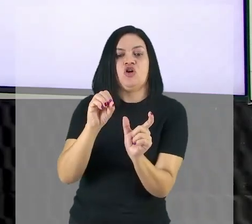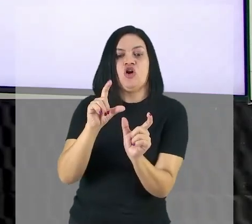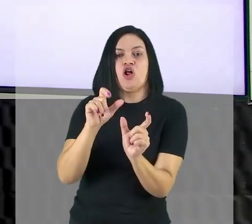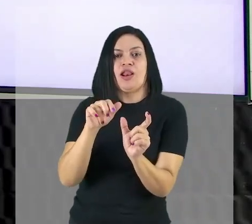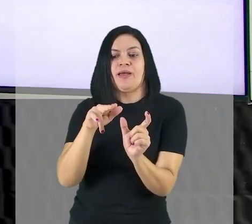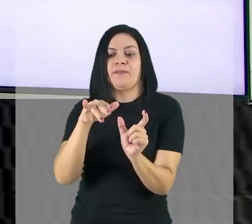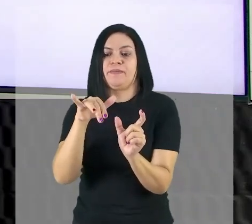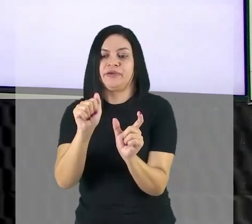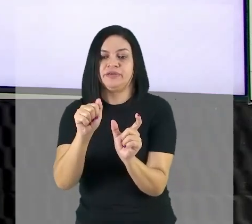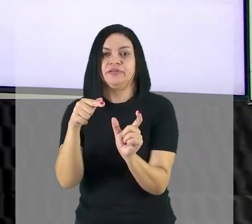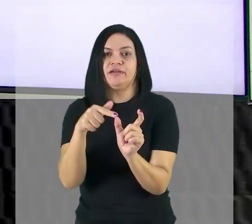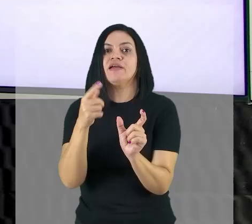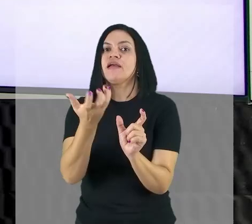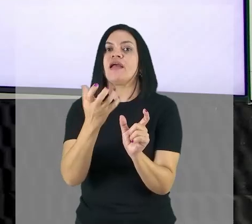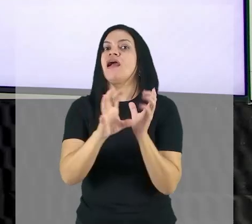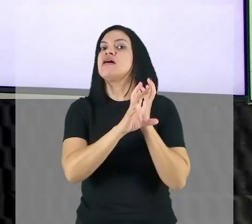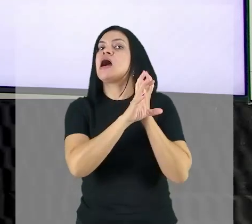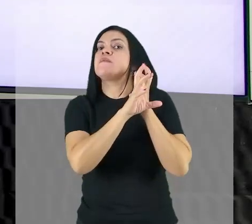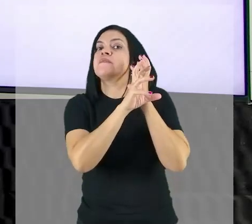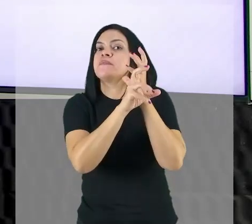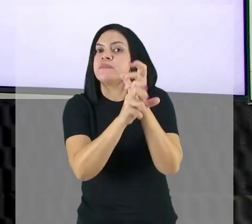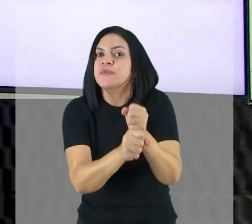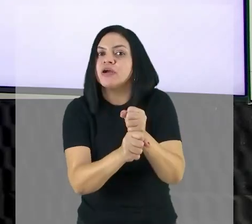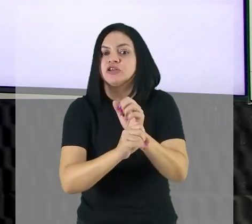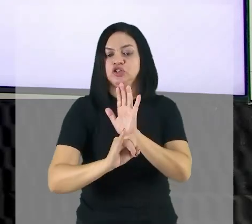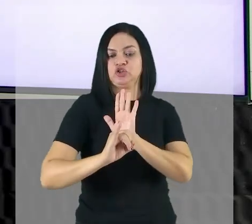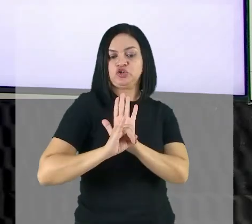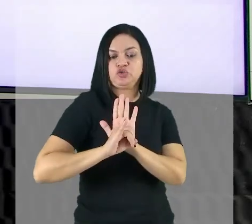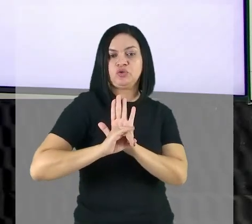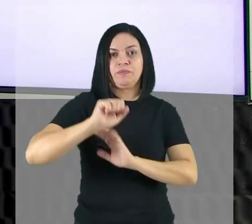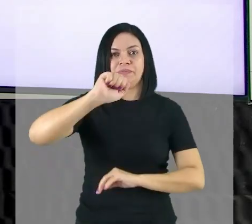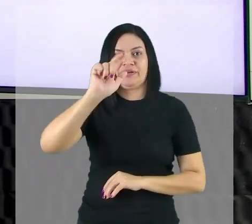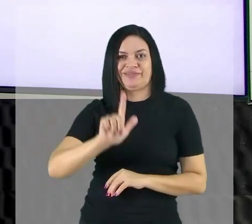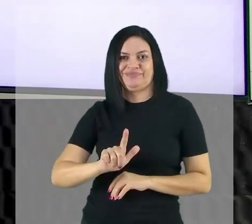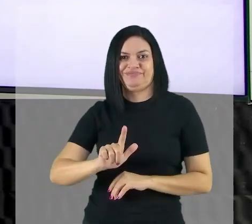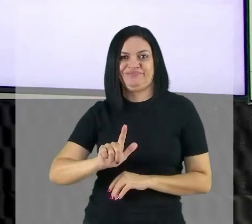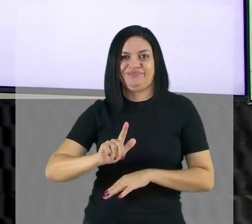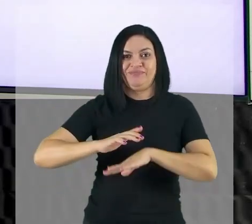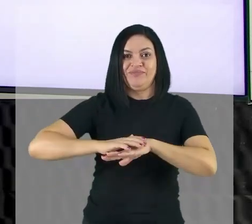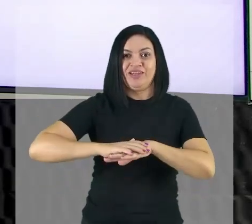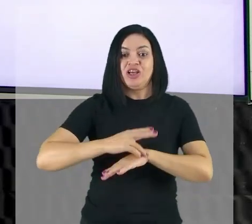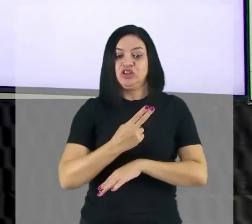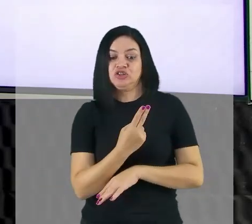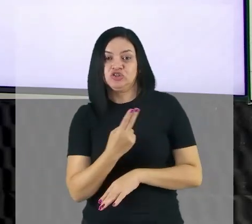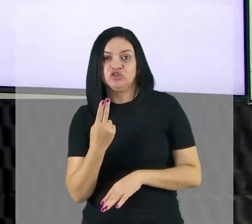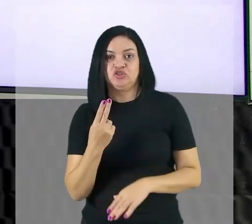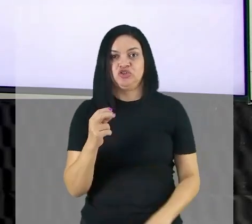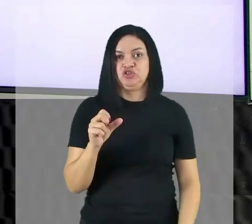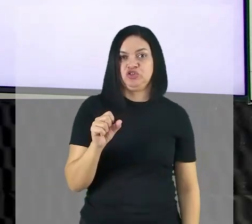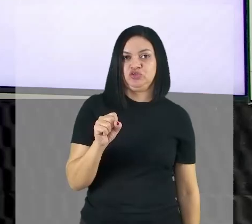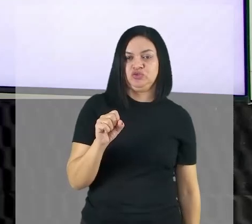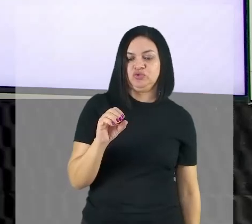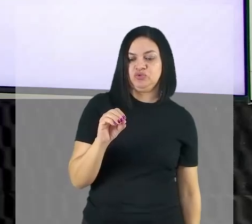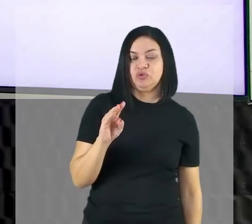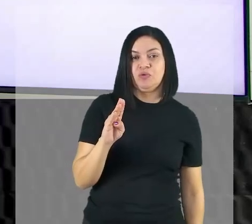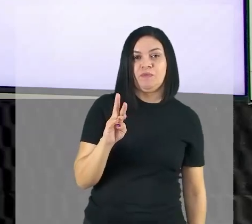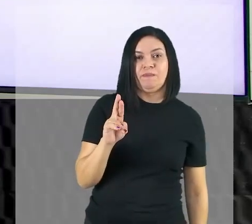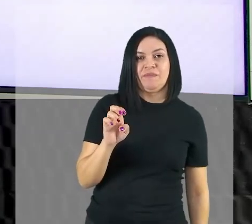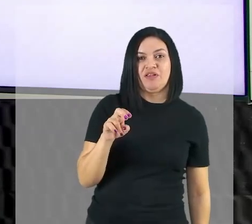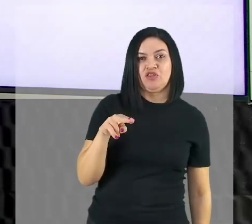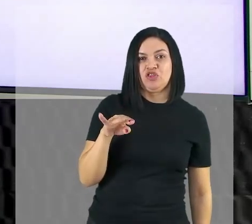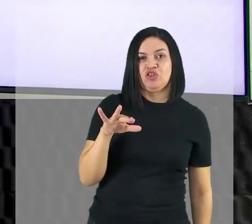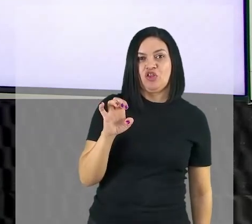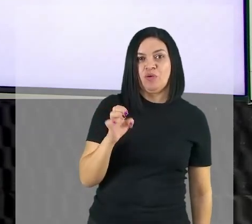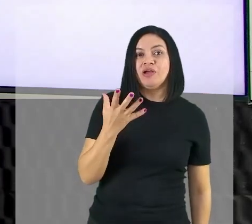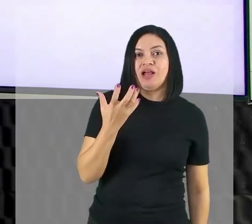tentam fazer esse resgate de uma identidade africana. Foram sobrenomes que foram adotados fazendo referência